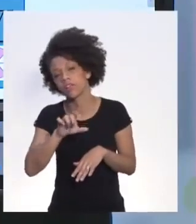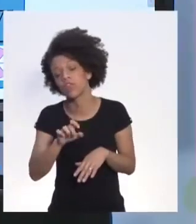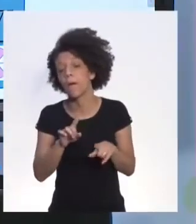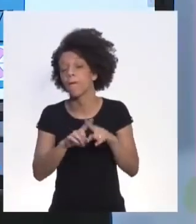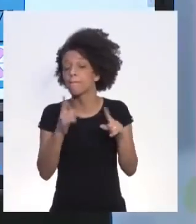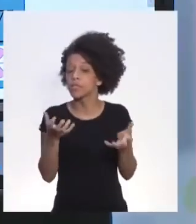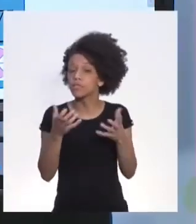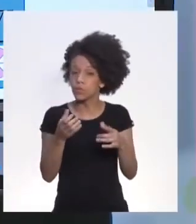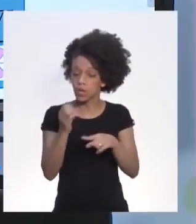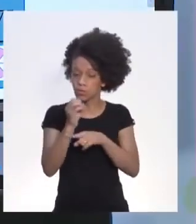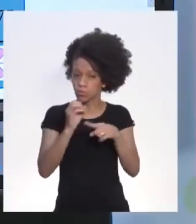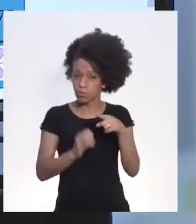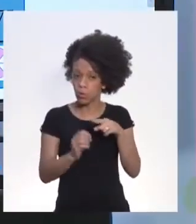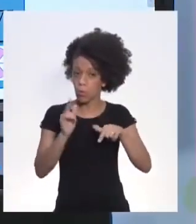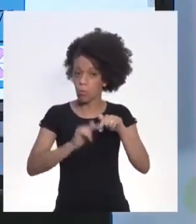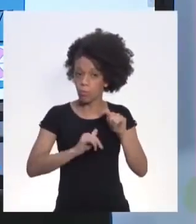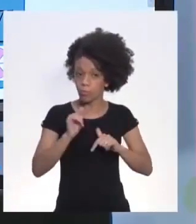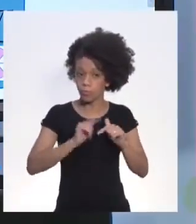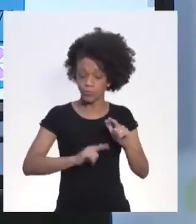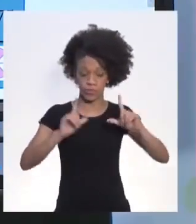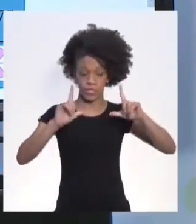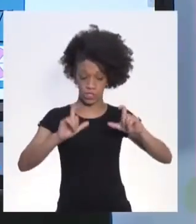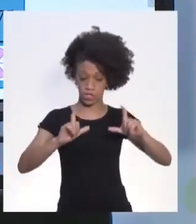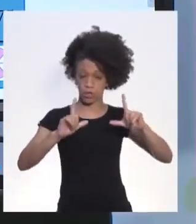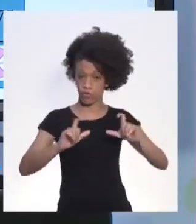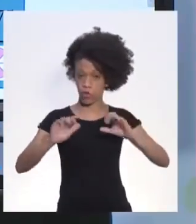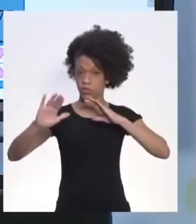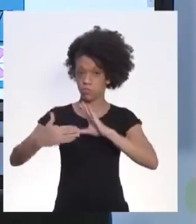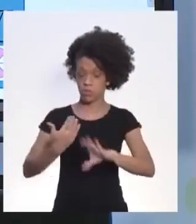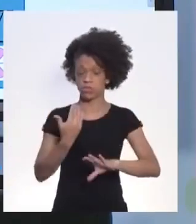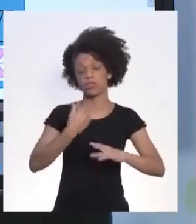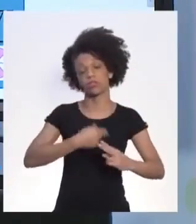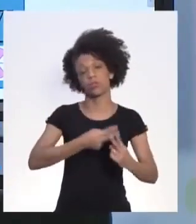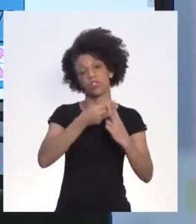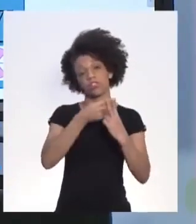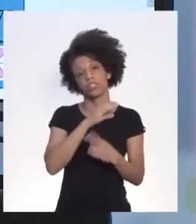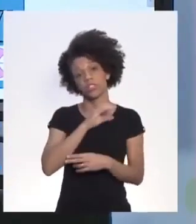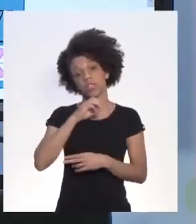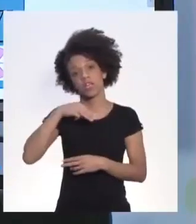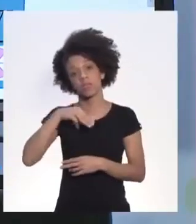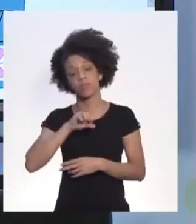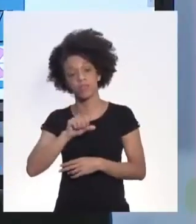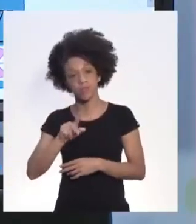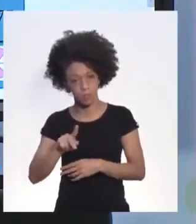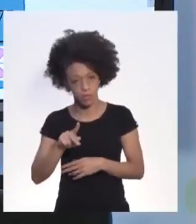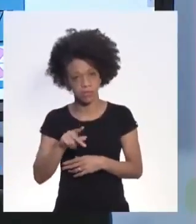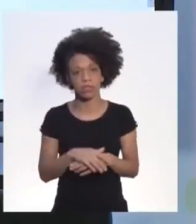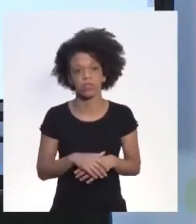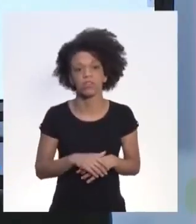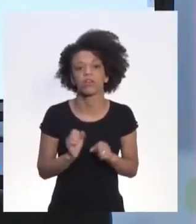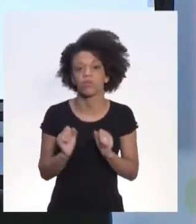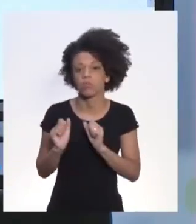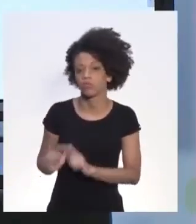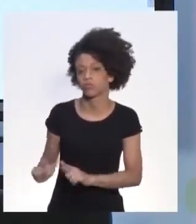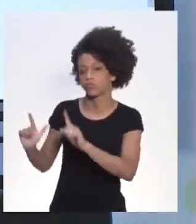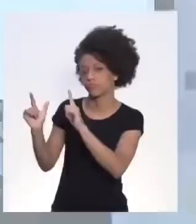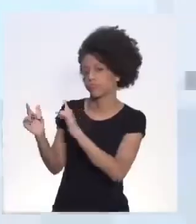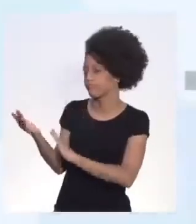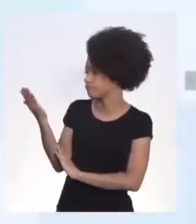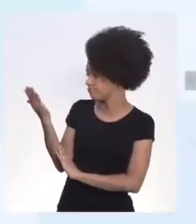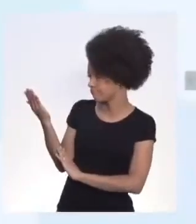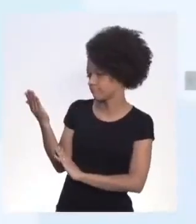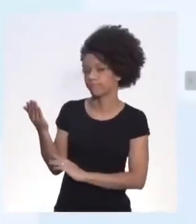um produto, alguma coisa que escreva a fração, sempre lembrando da fração. Pode pôr na tela para eles,